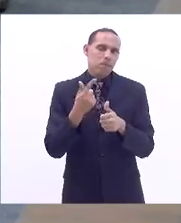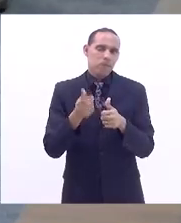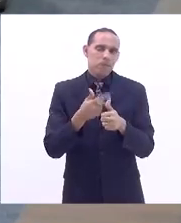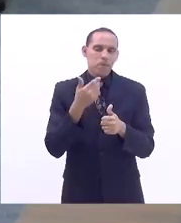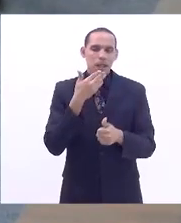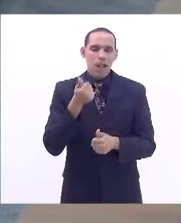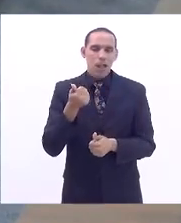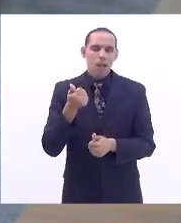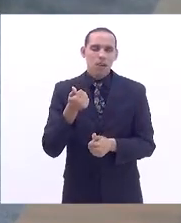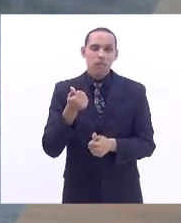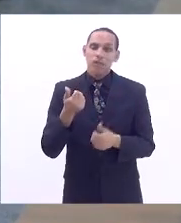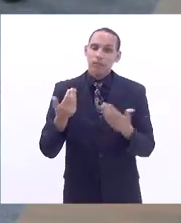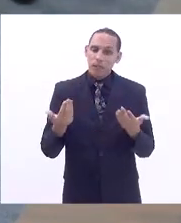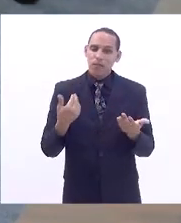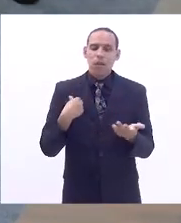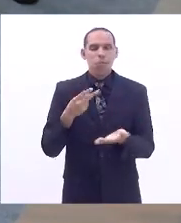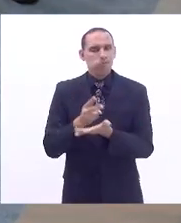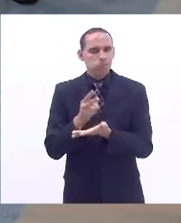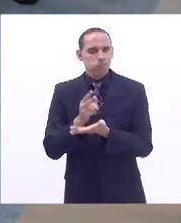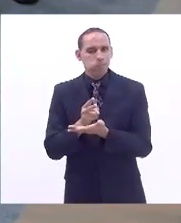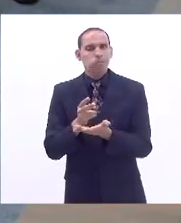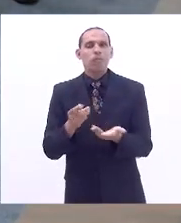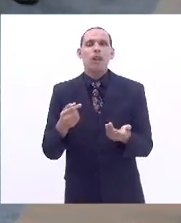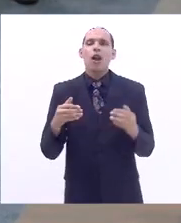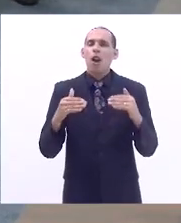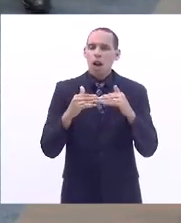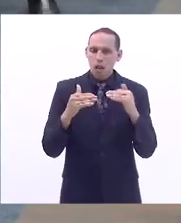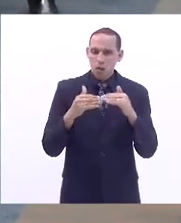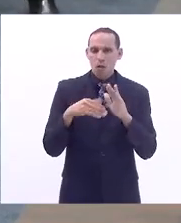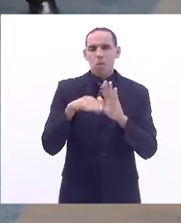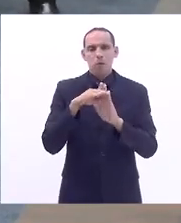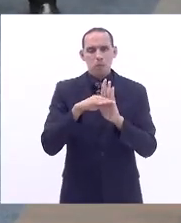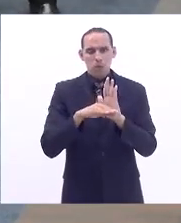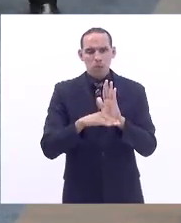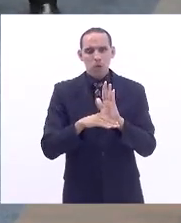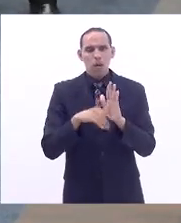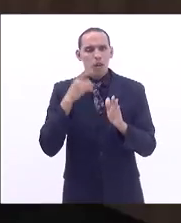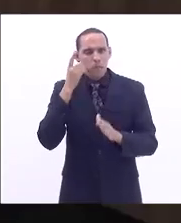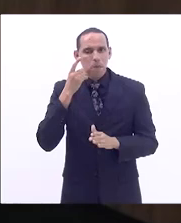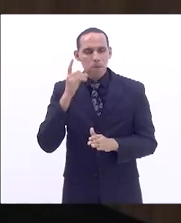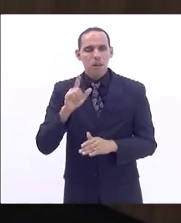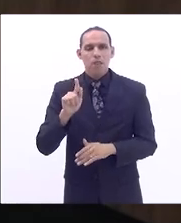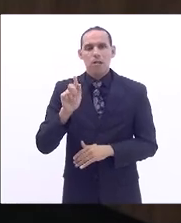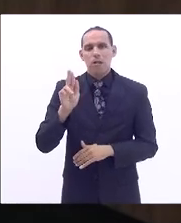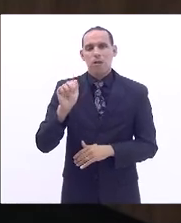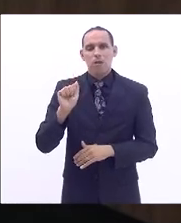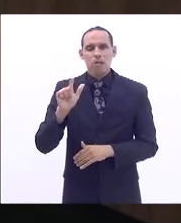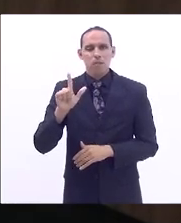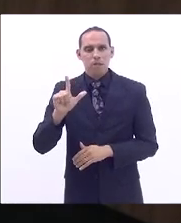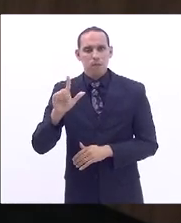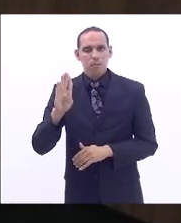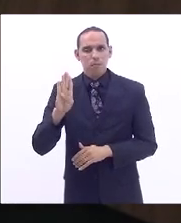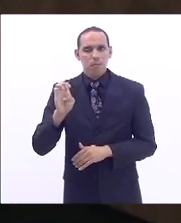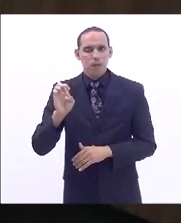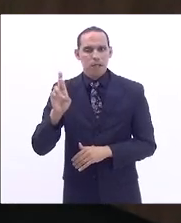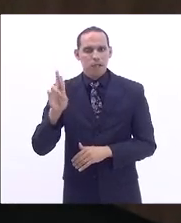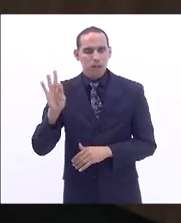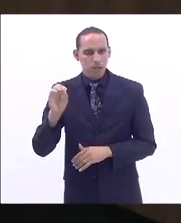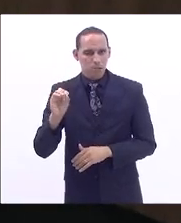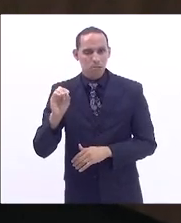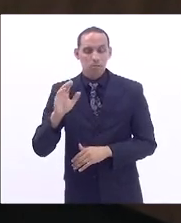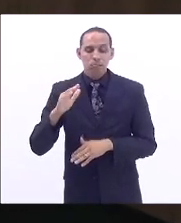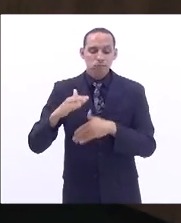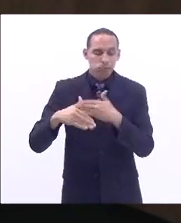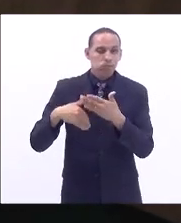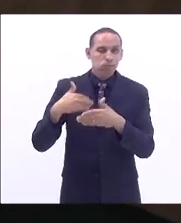pela continuidade fazendo aqui um acordo de procedimento com deputado Márcio Gualberto e né Vamos no